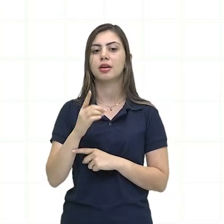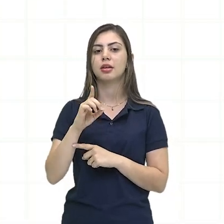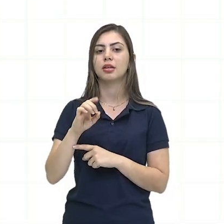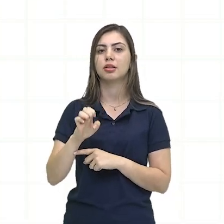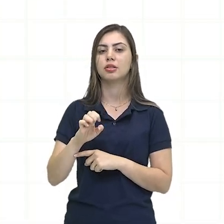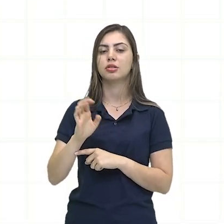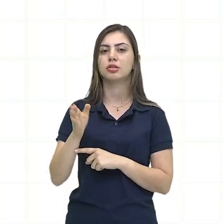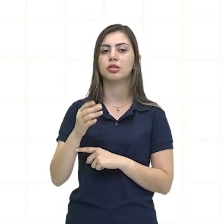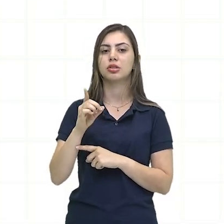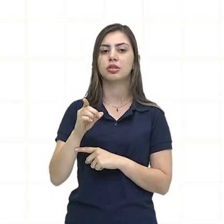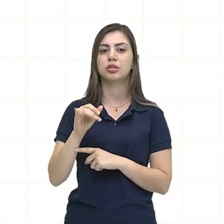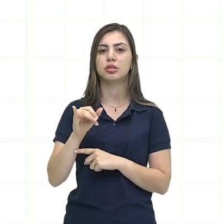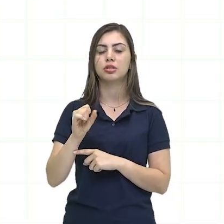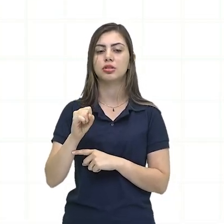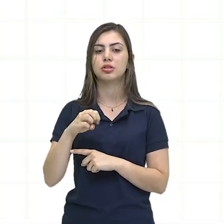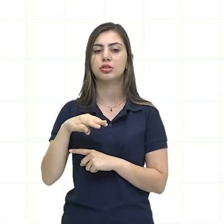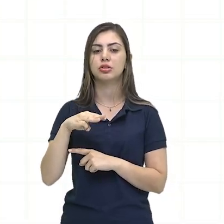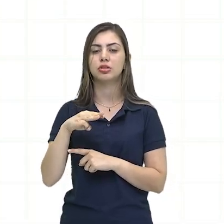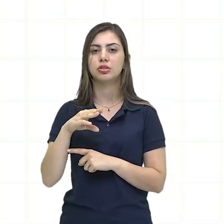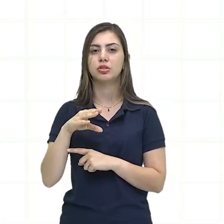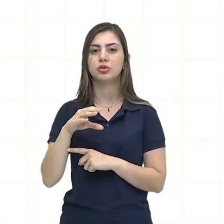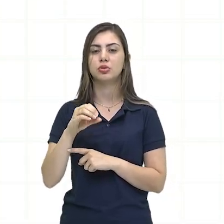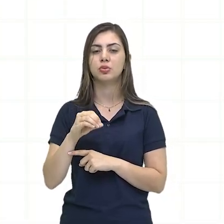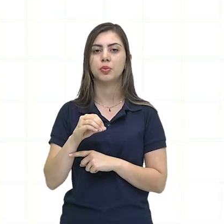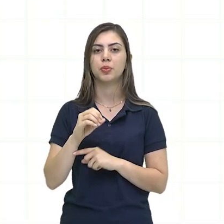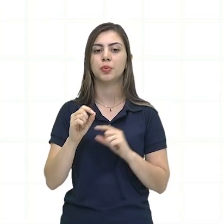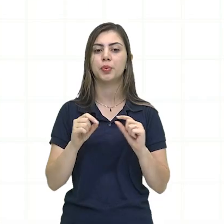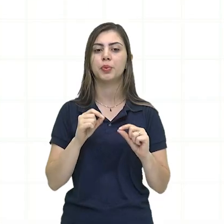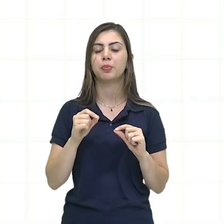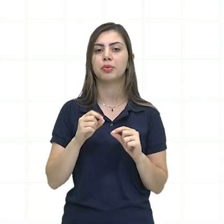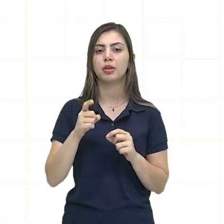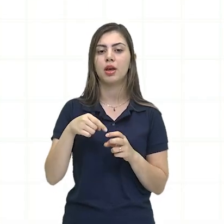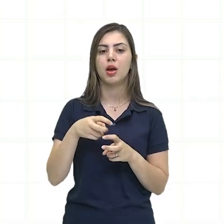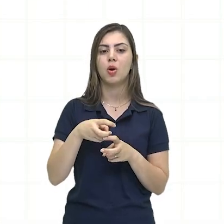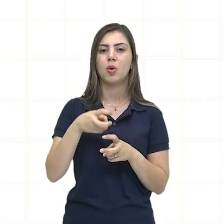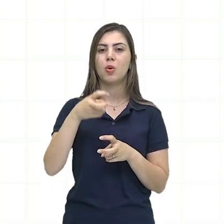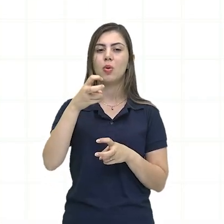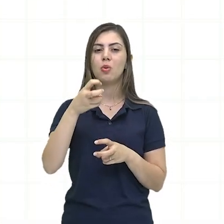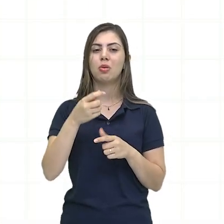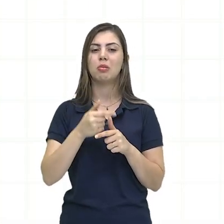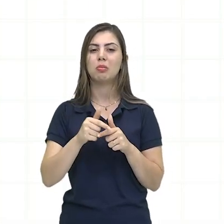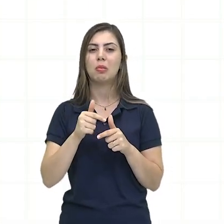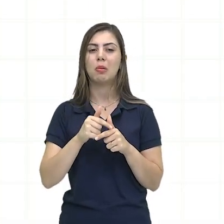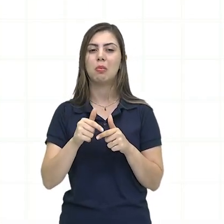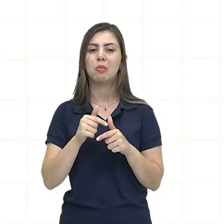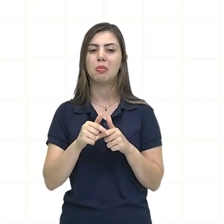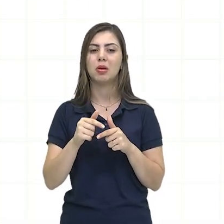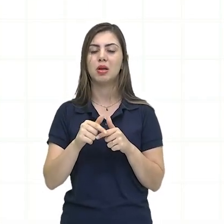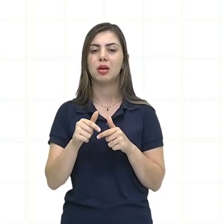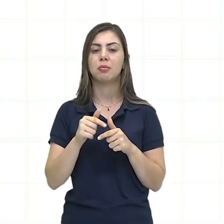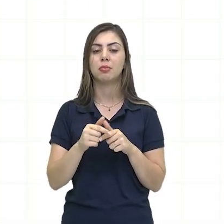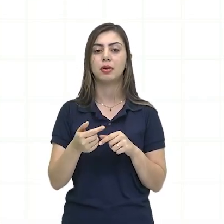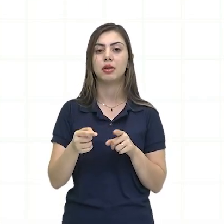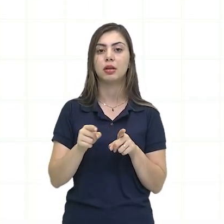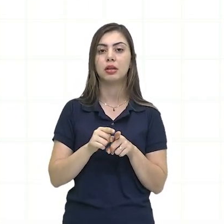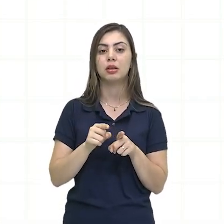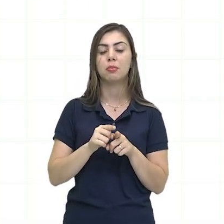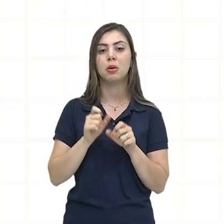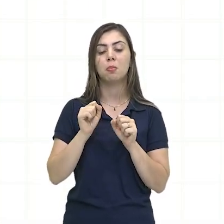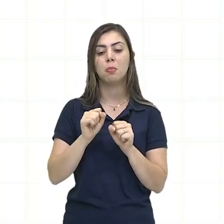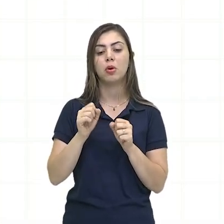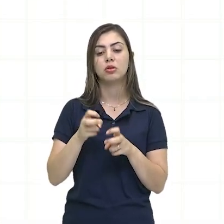inflamação aqui, um desgaste, né, na nossa coluna. E também a